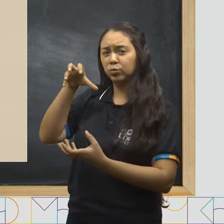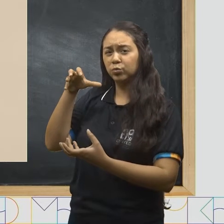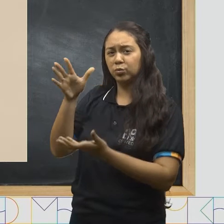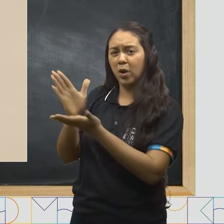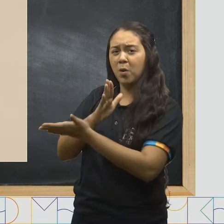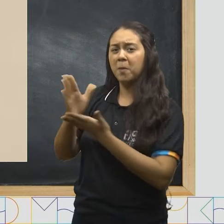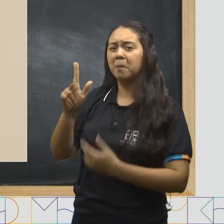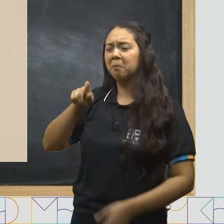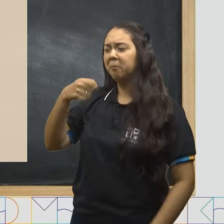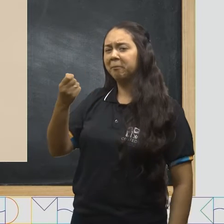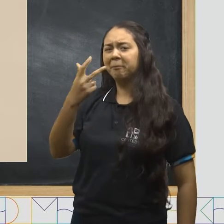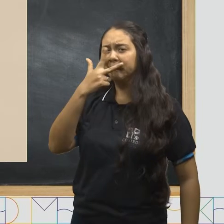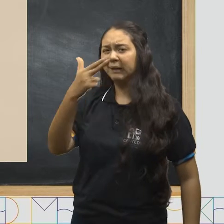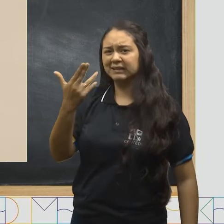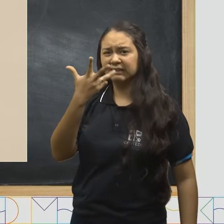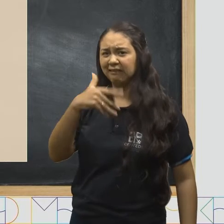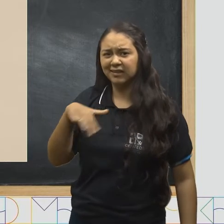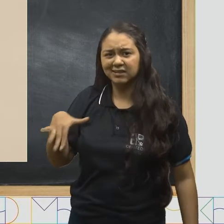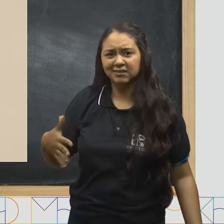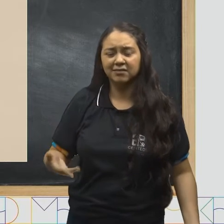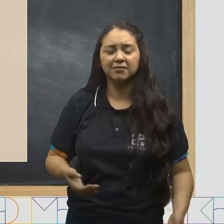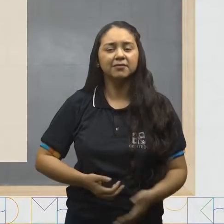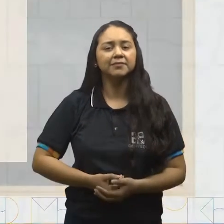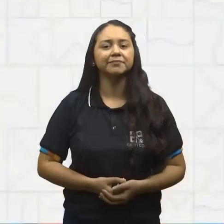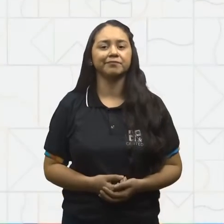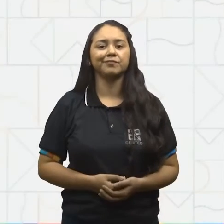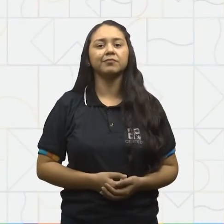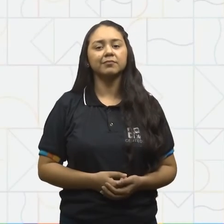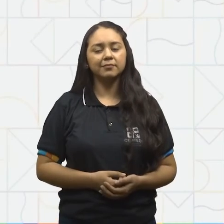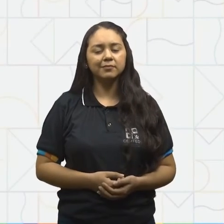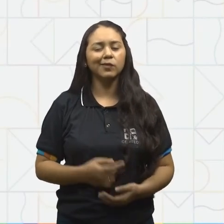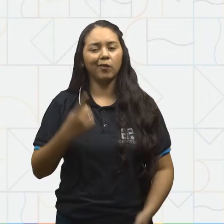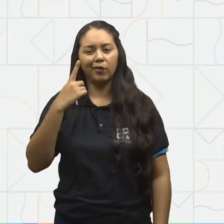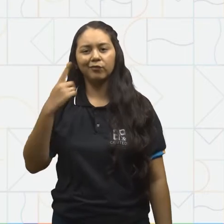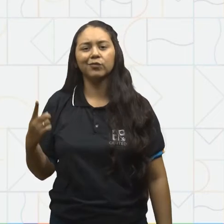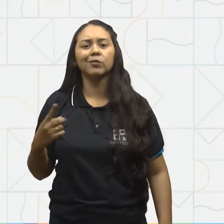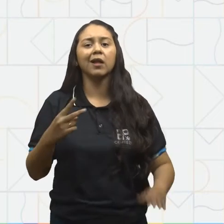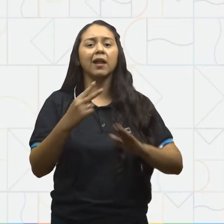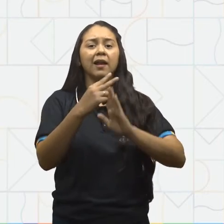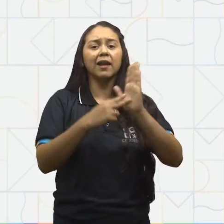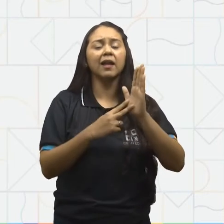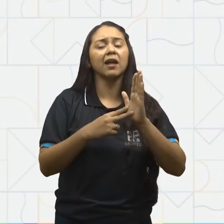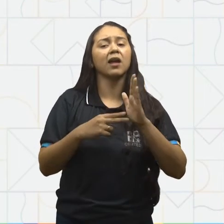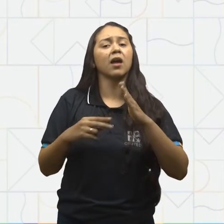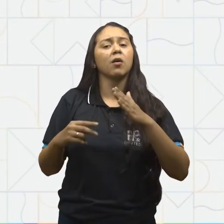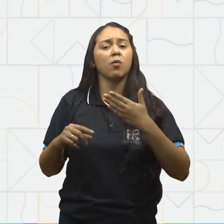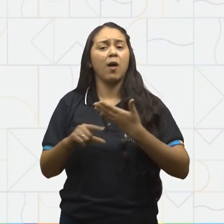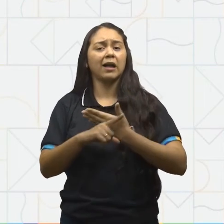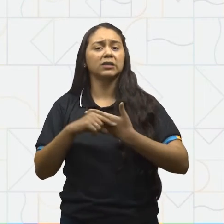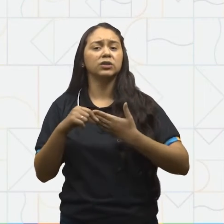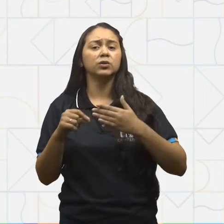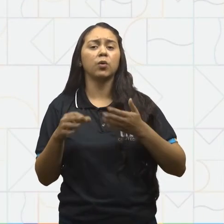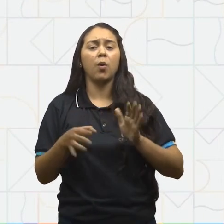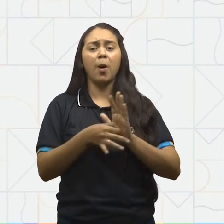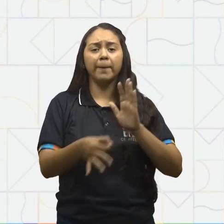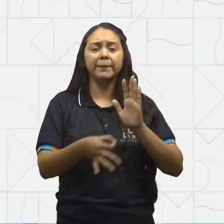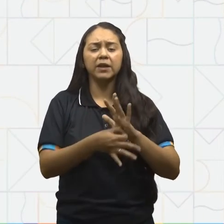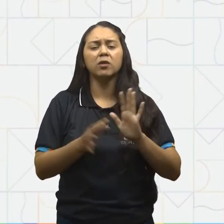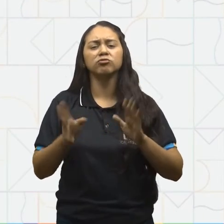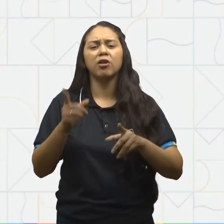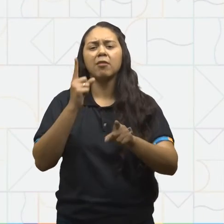se comportam como crianças. Bem, depois de lermos um artigo de opinião e